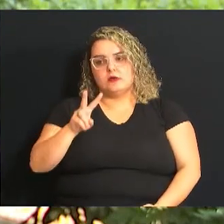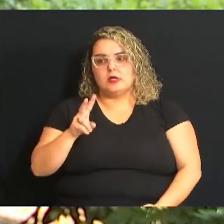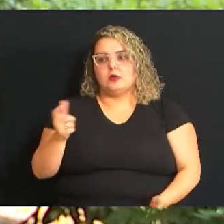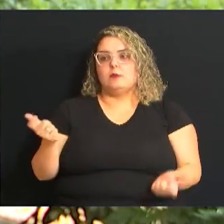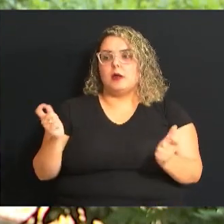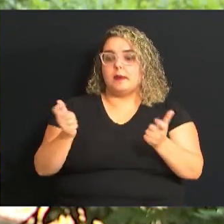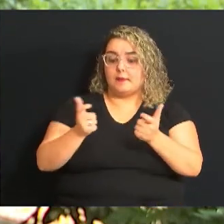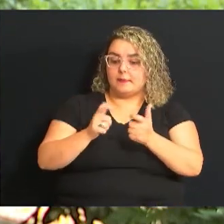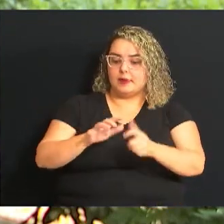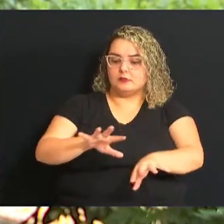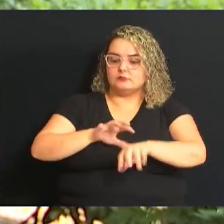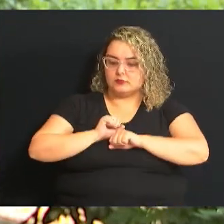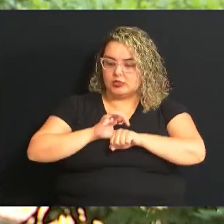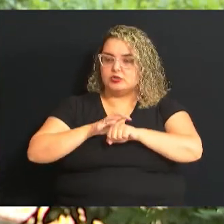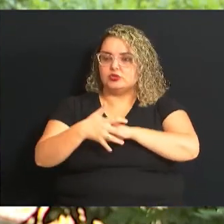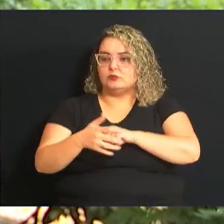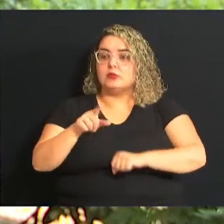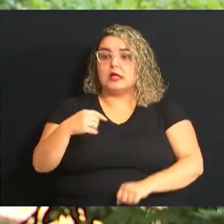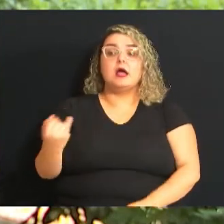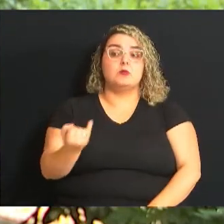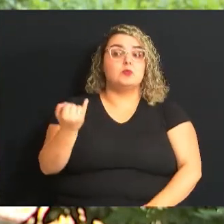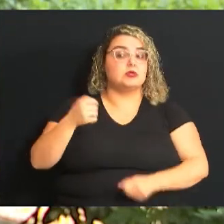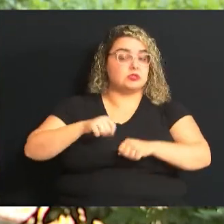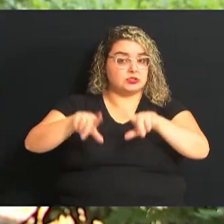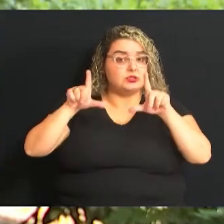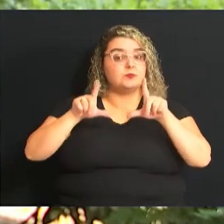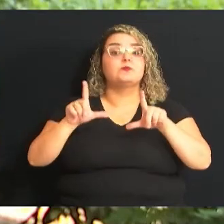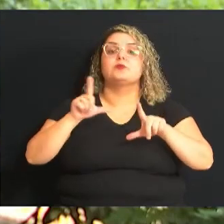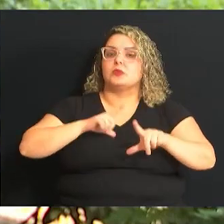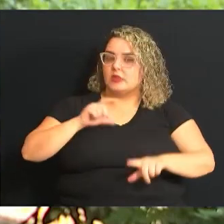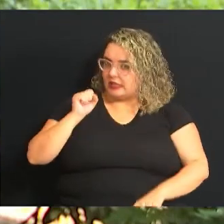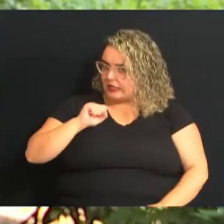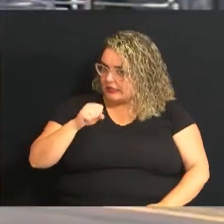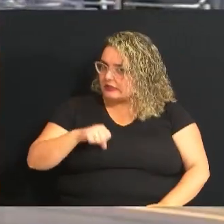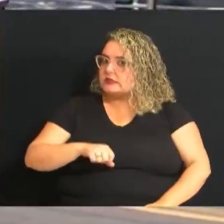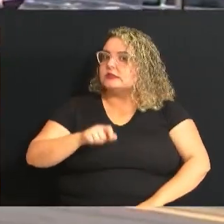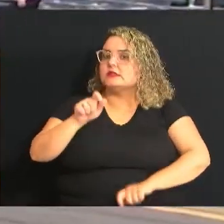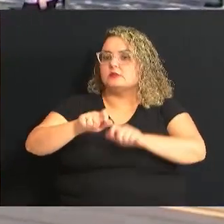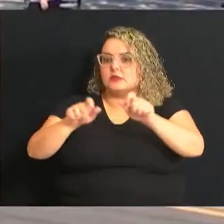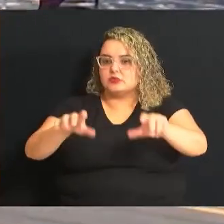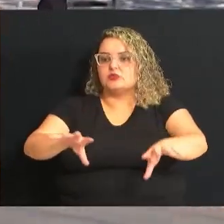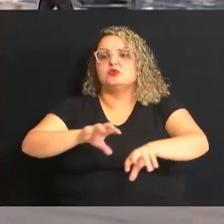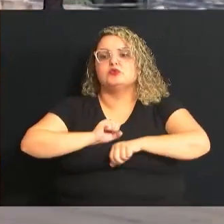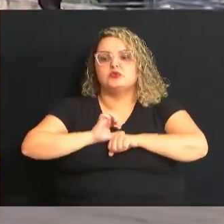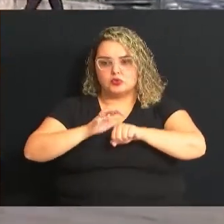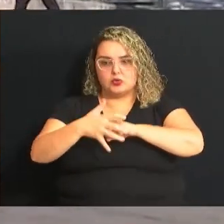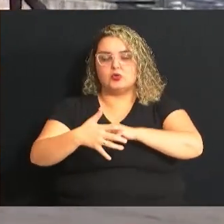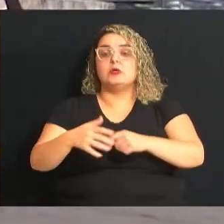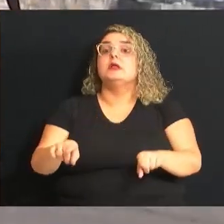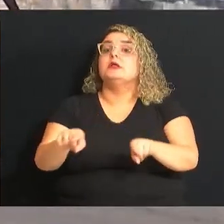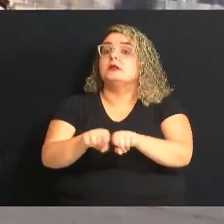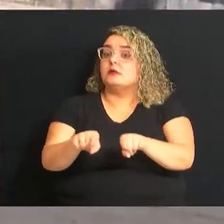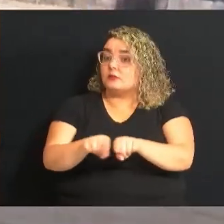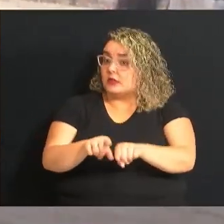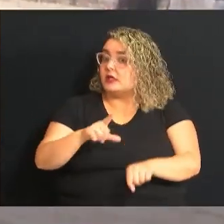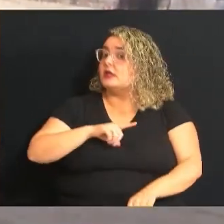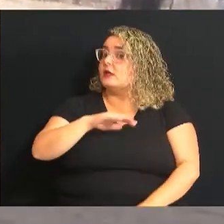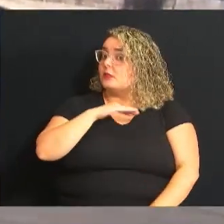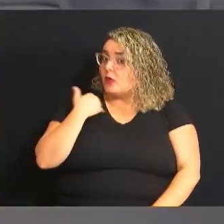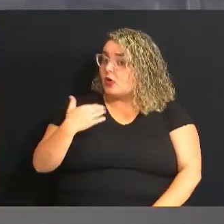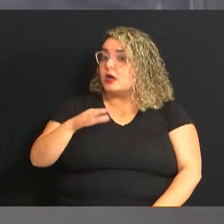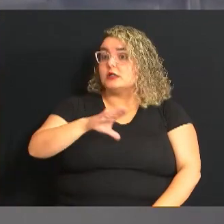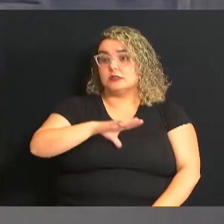de Covid. Mas é importante destacar que tem sim bastante caso de Covid, tem inclusive óbitos ainda na cidade por